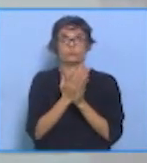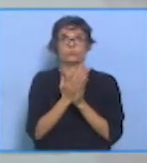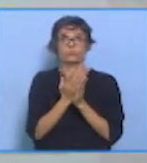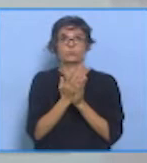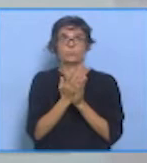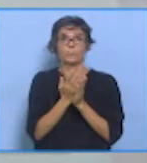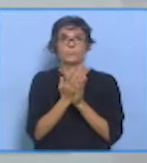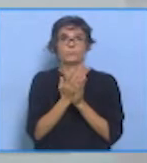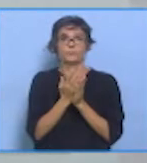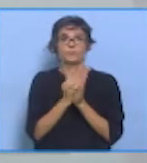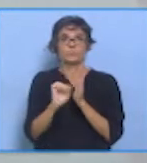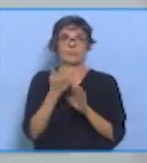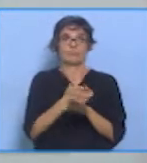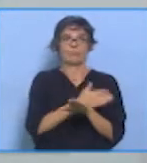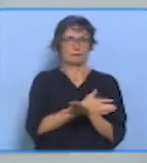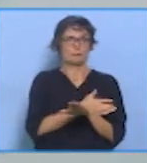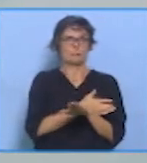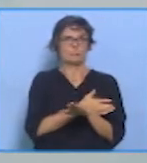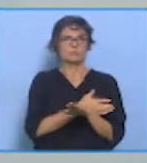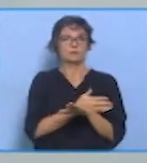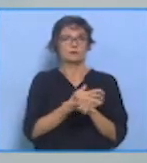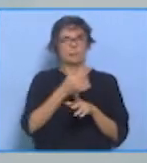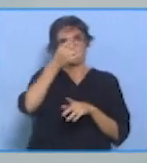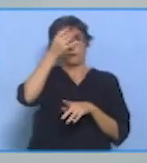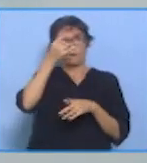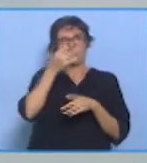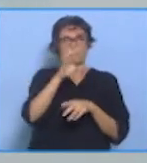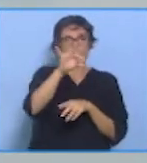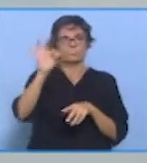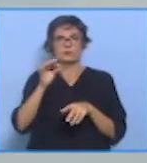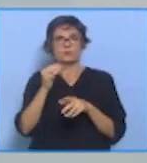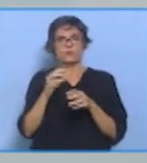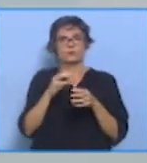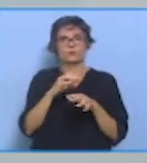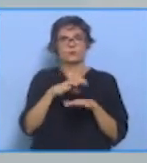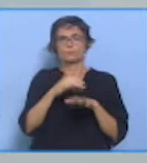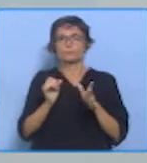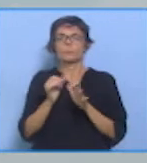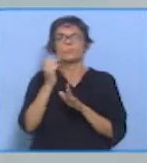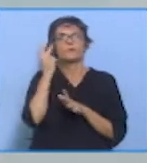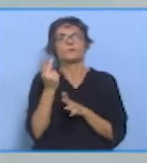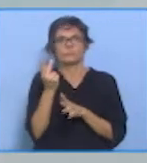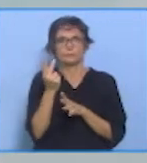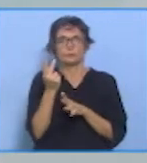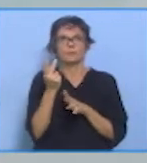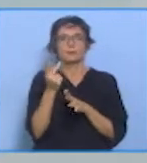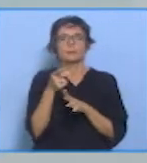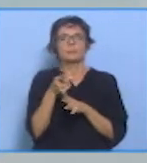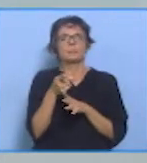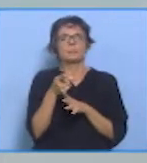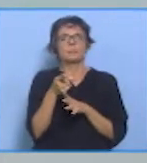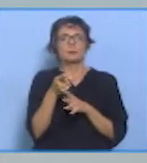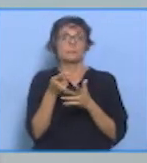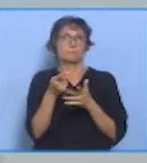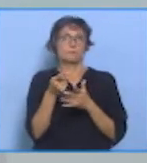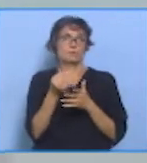detrás das opções de vida dele. Talvez por isso, ou certamente por isso, o Papa Bento